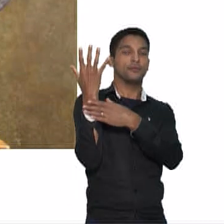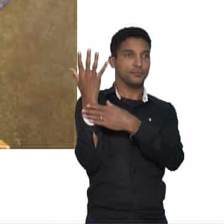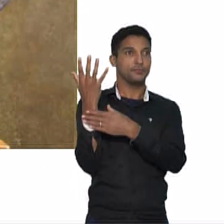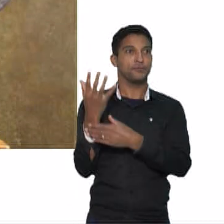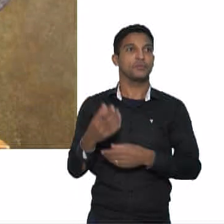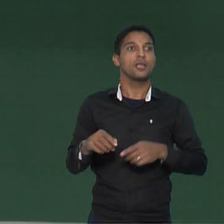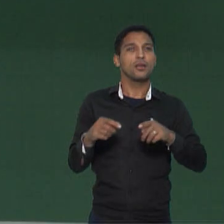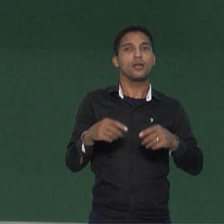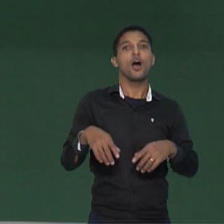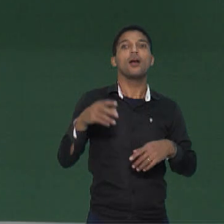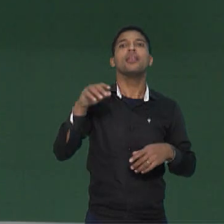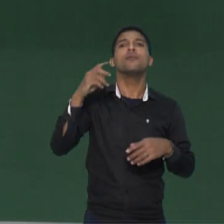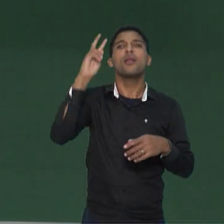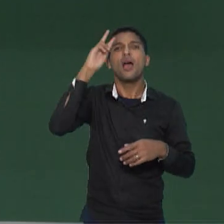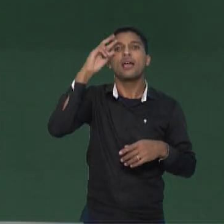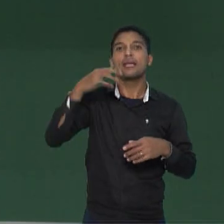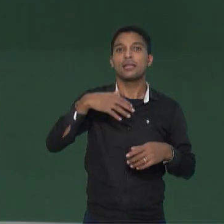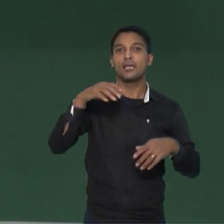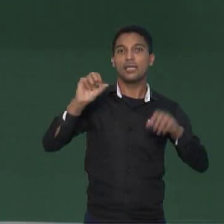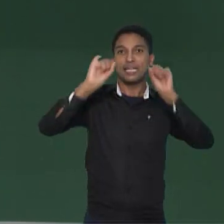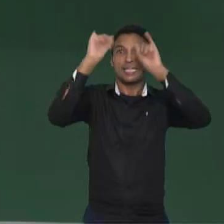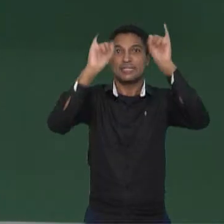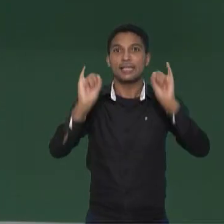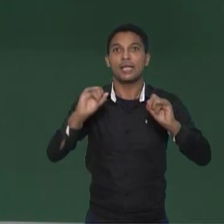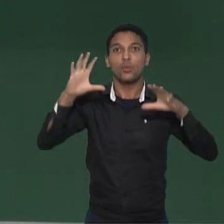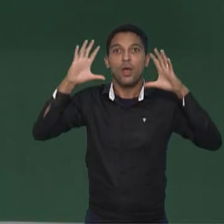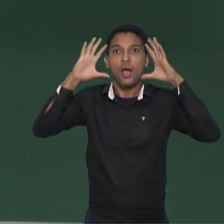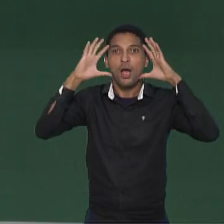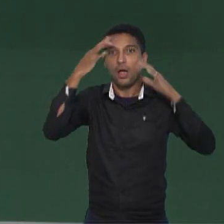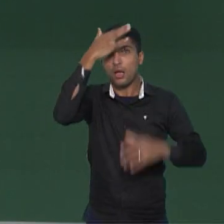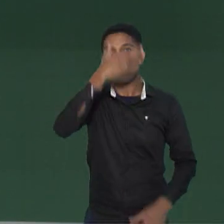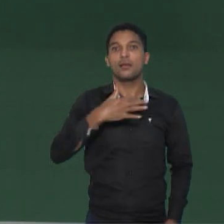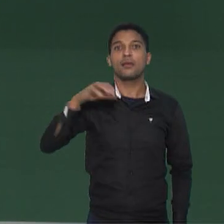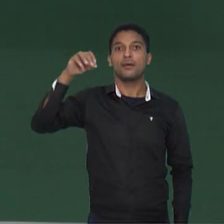sóbria também, sem nenhuma expressão muito dramática, né?